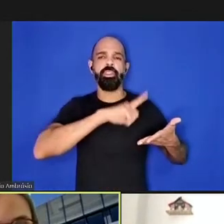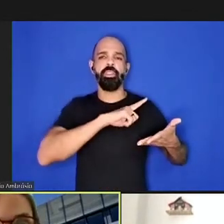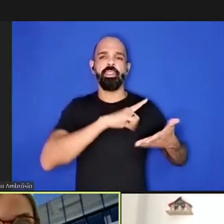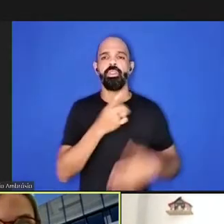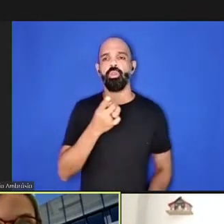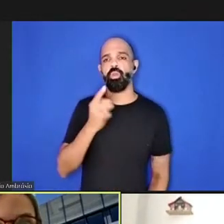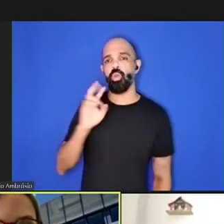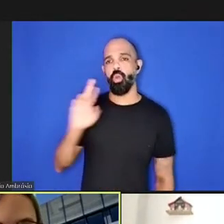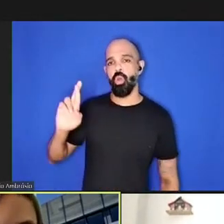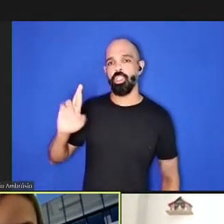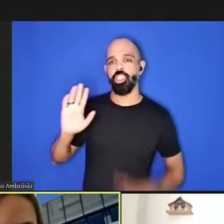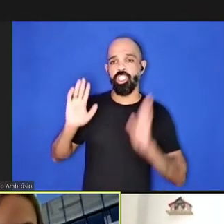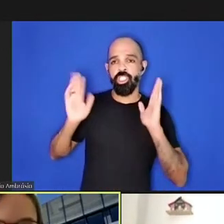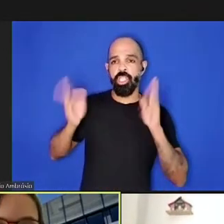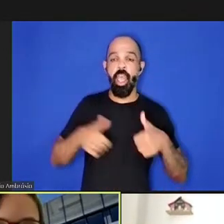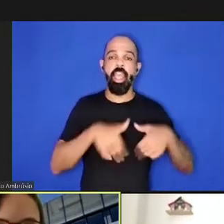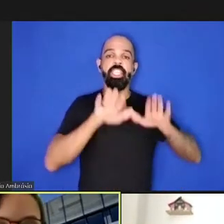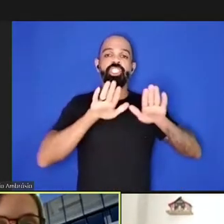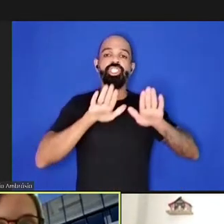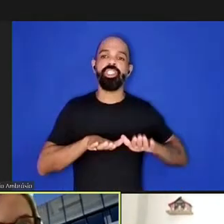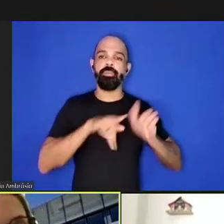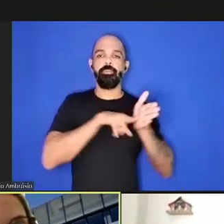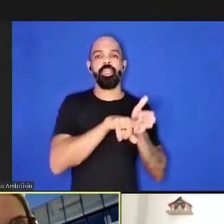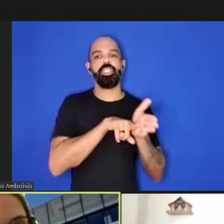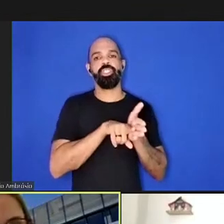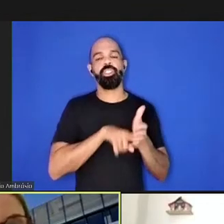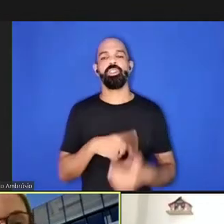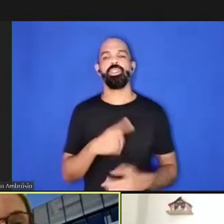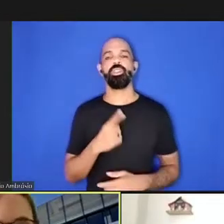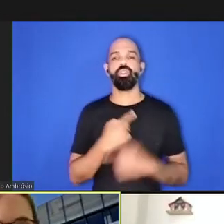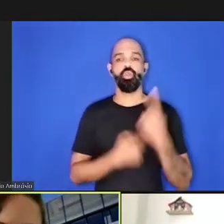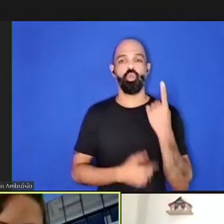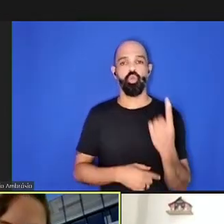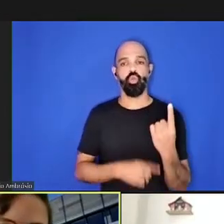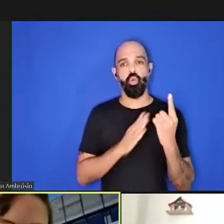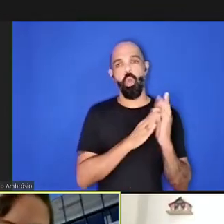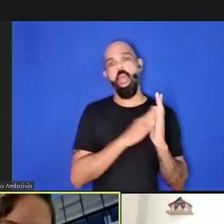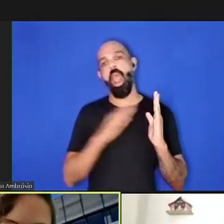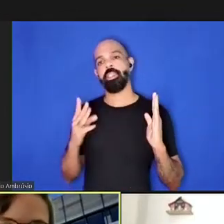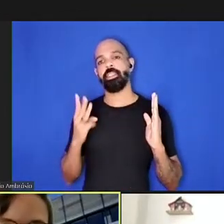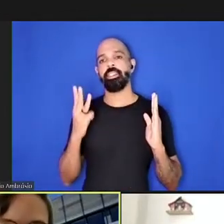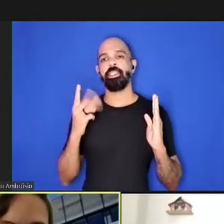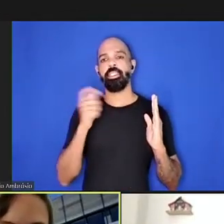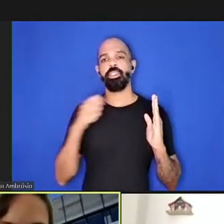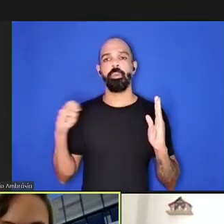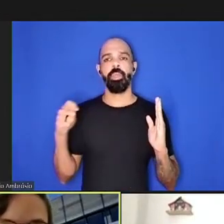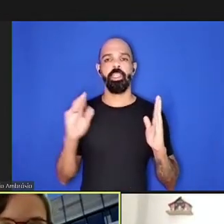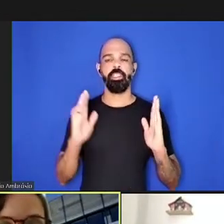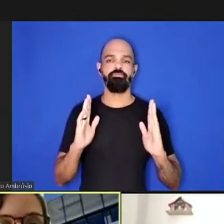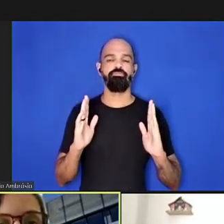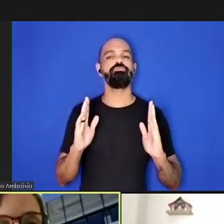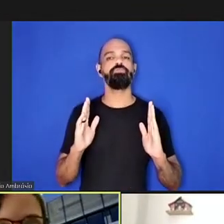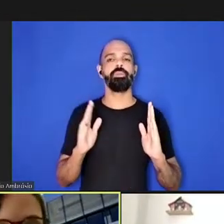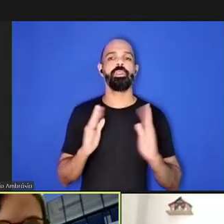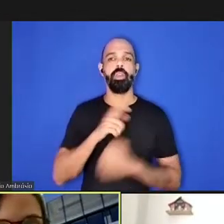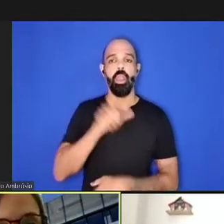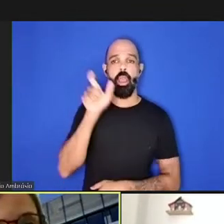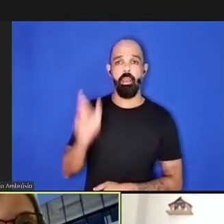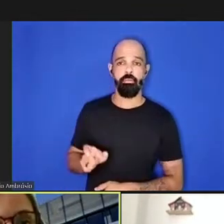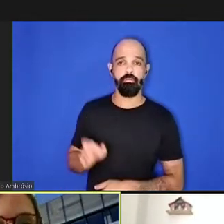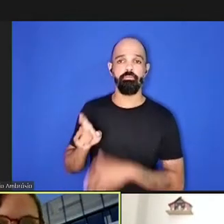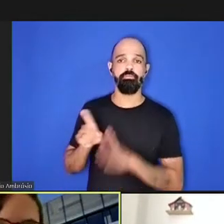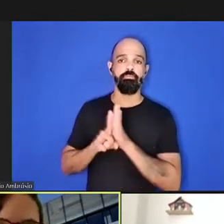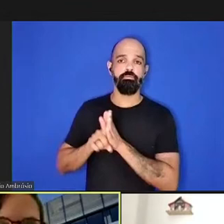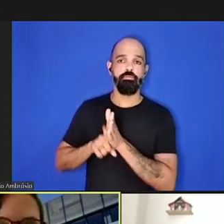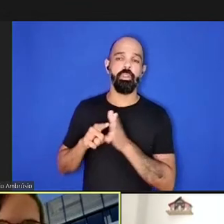que são as estadias de pesquisa de 1 a 3 meses, que a pessoa, o pesquisador ou a pesquisadora, apresenta um projeto